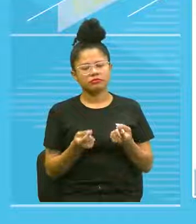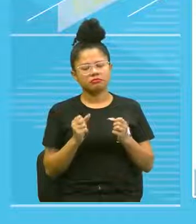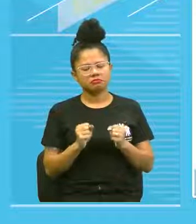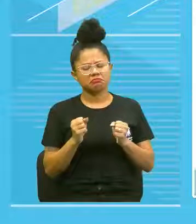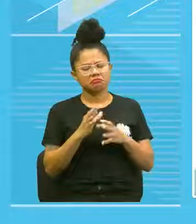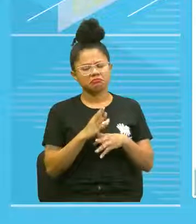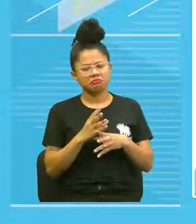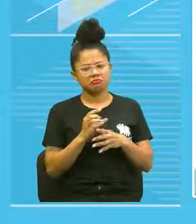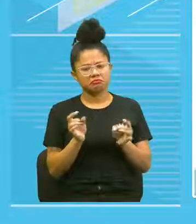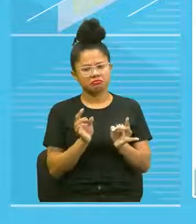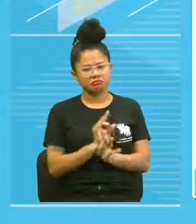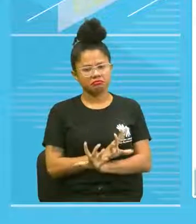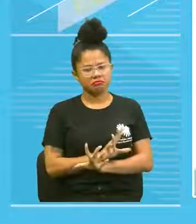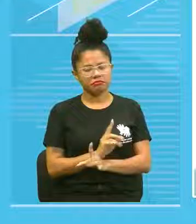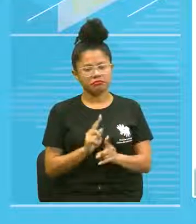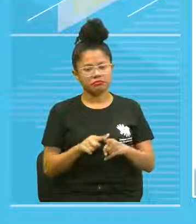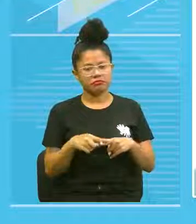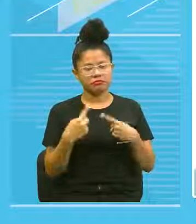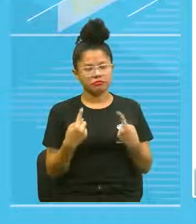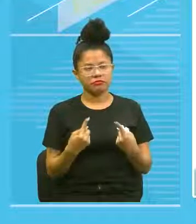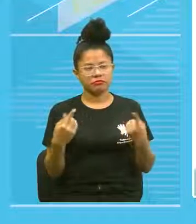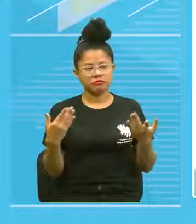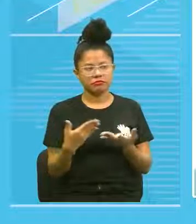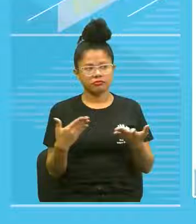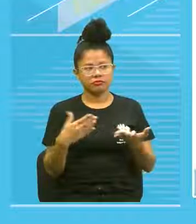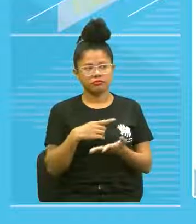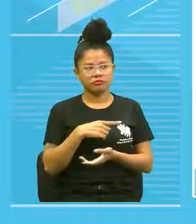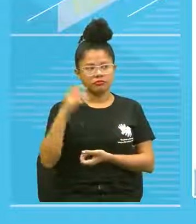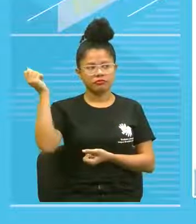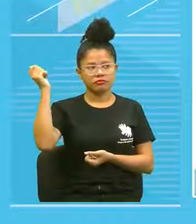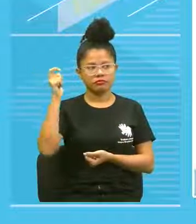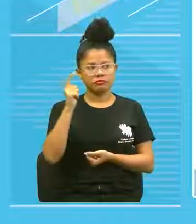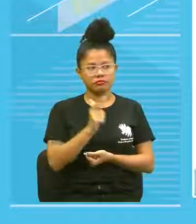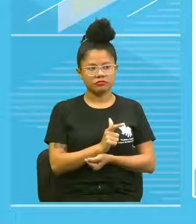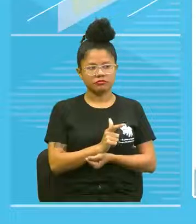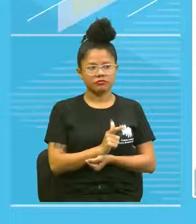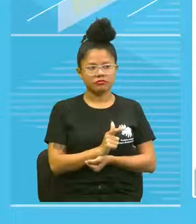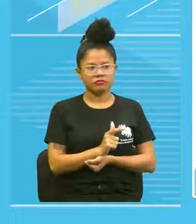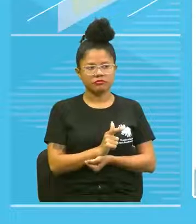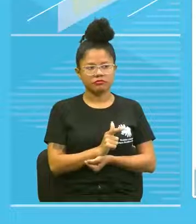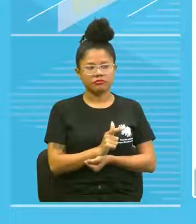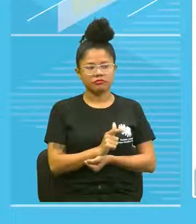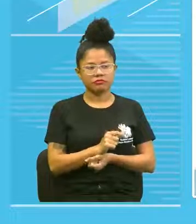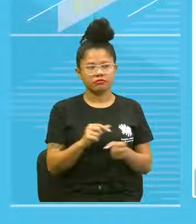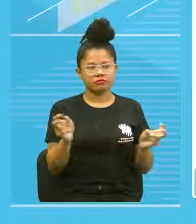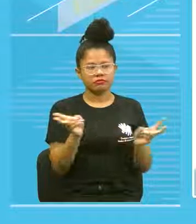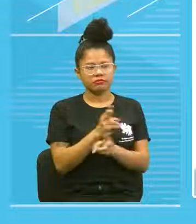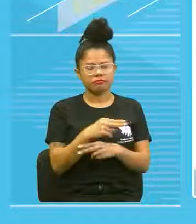pelo potencial de sol é de vento